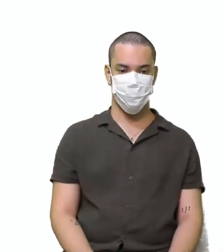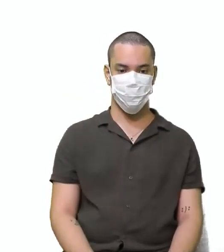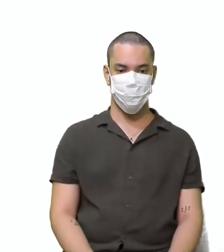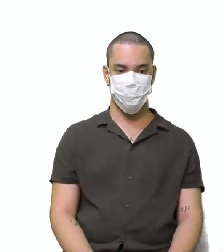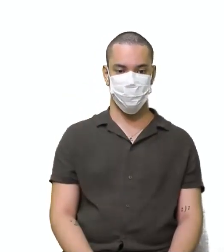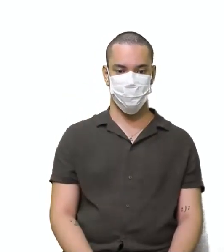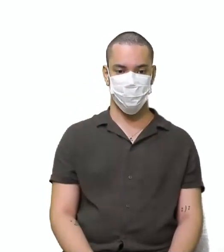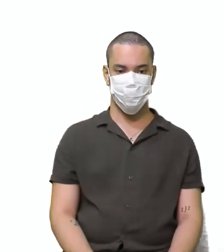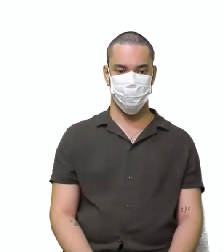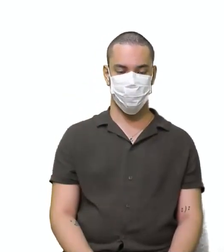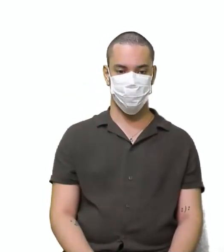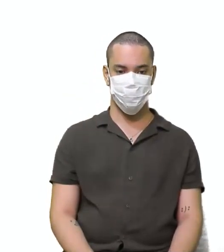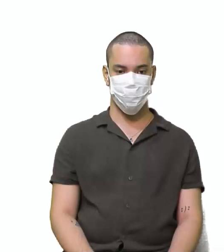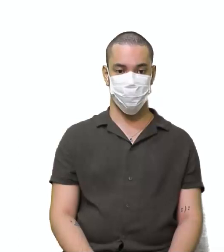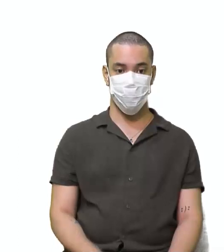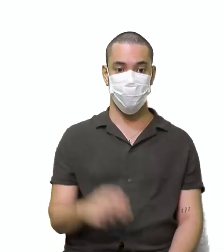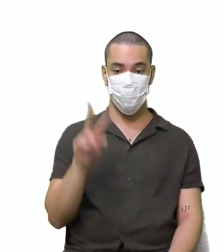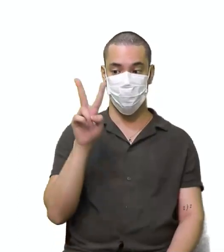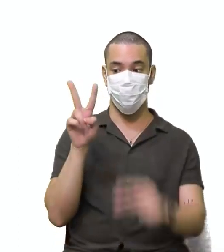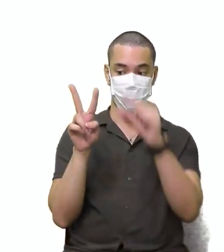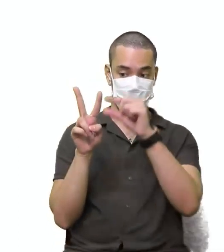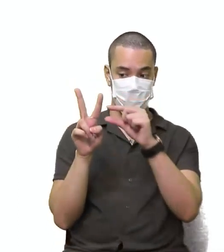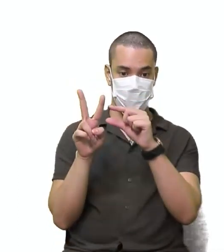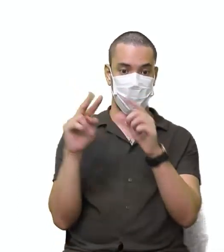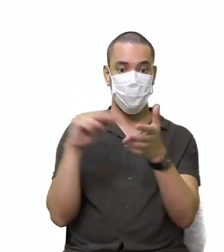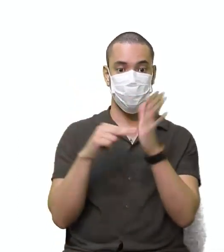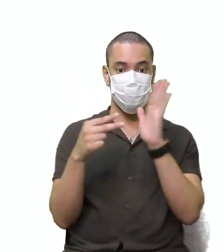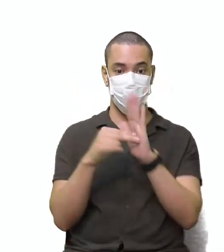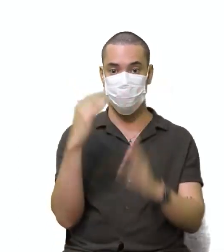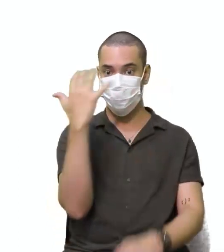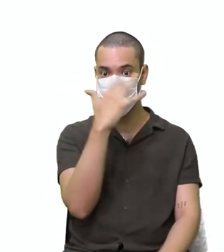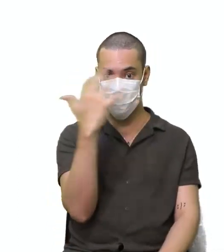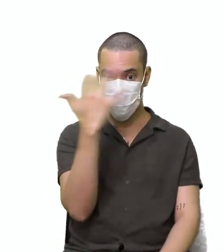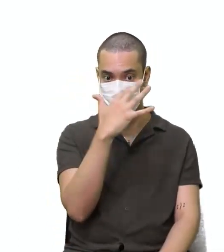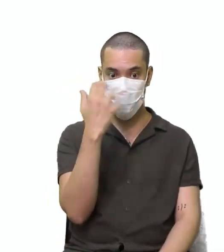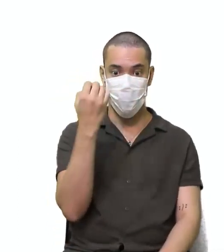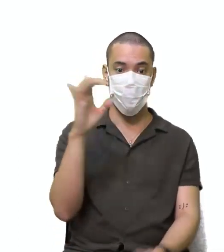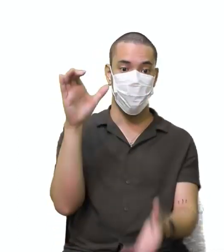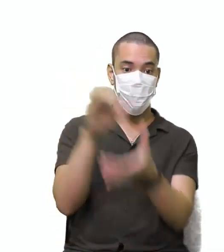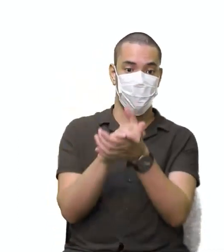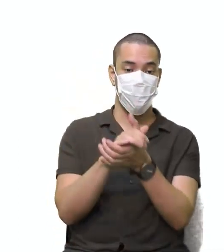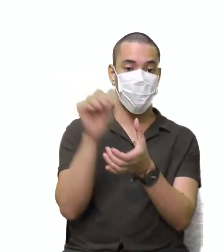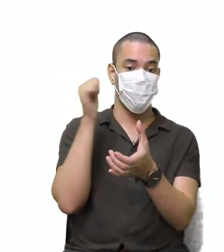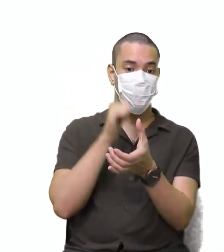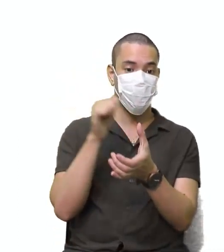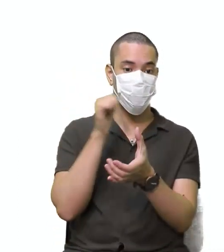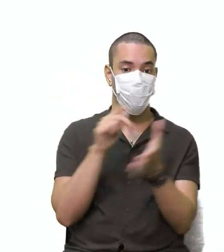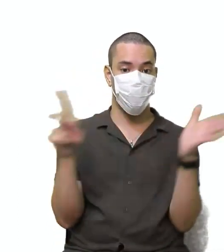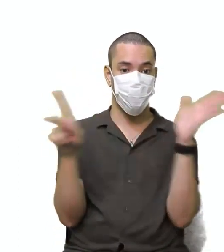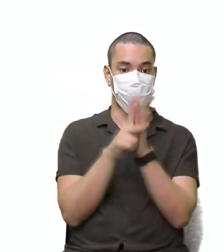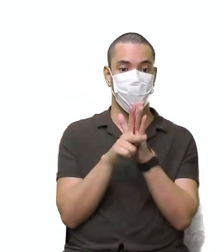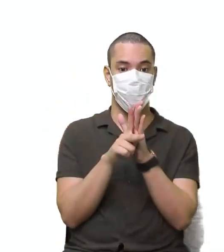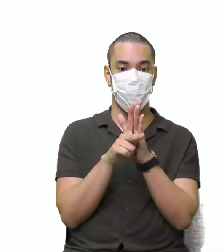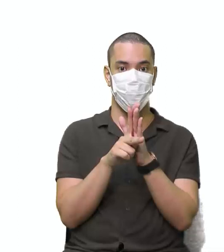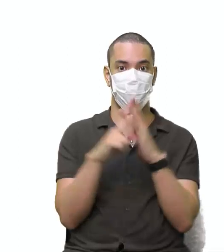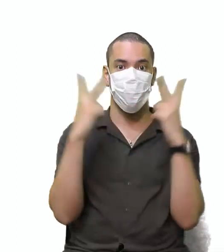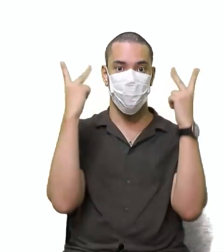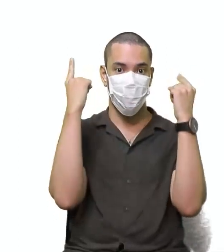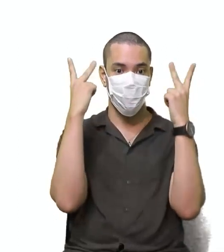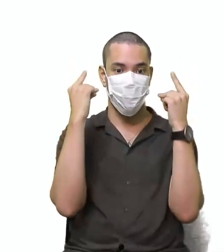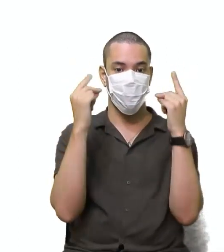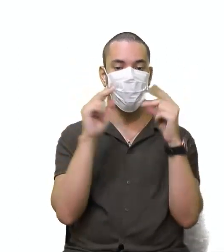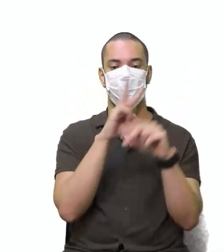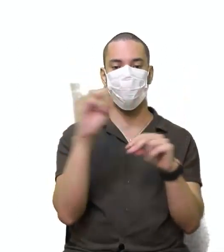tá? E esse homem daltônico, se ele casar com uma mulher normal, ela vai ser o